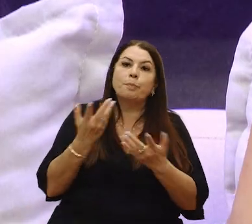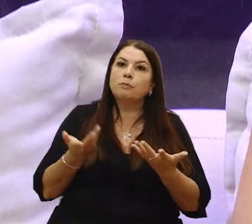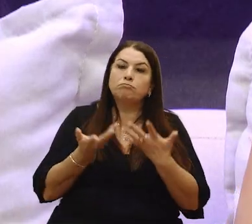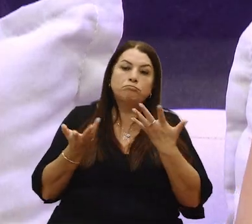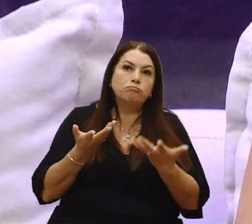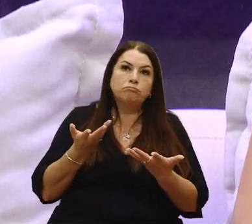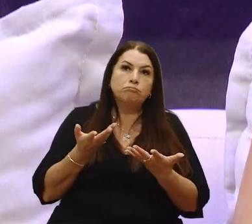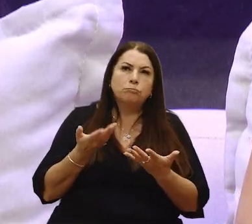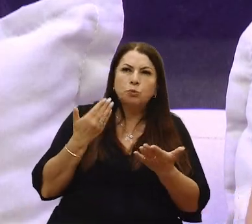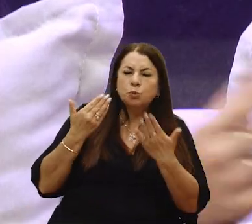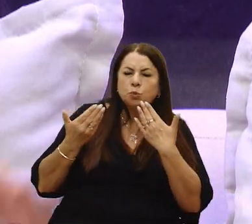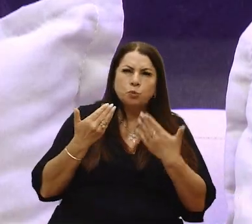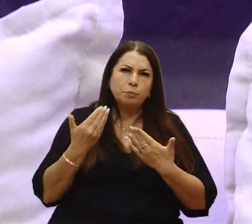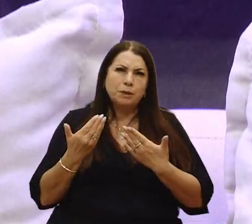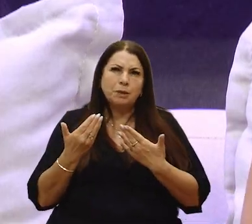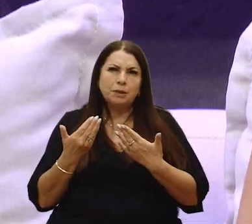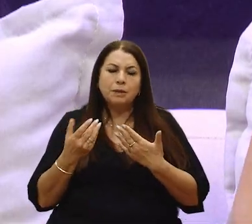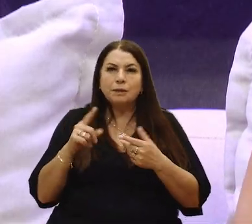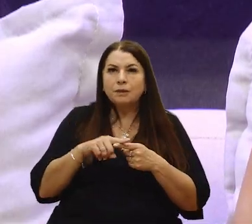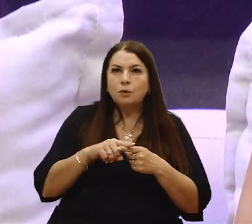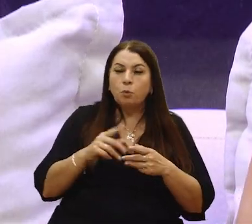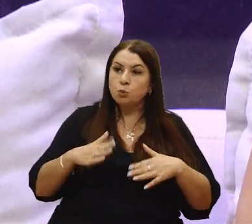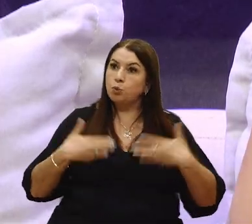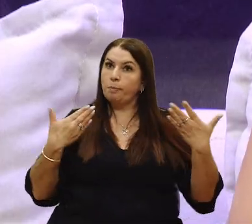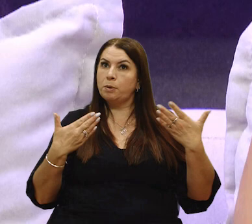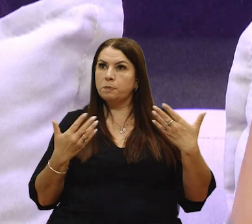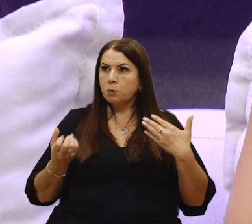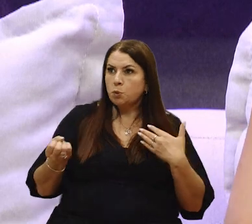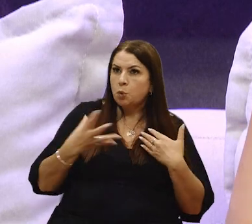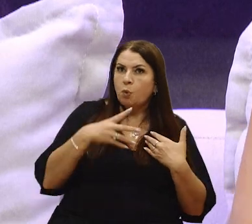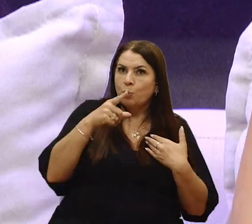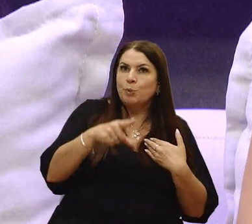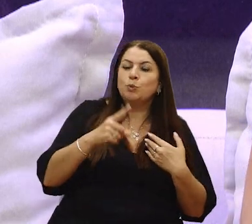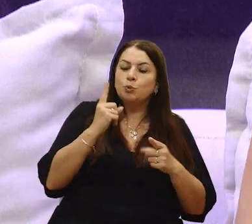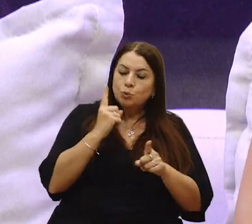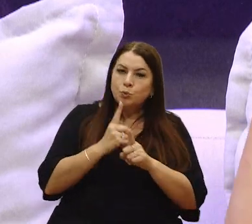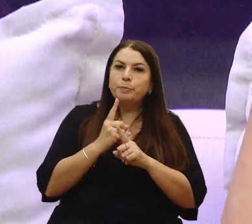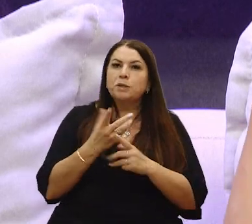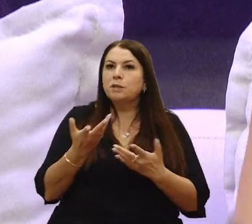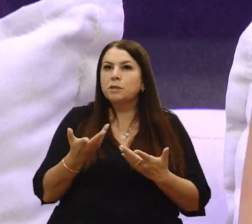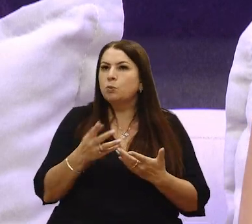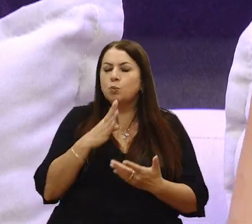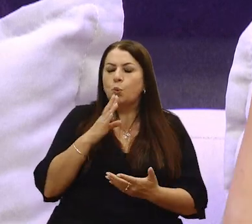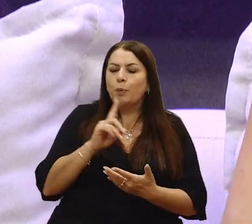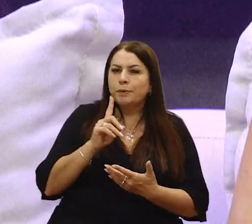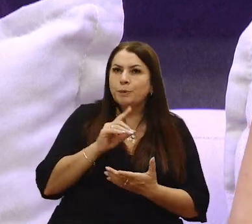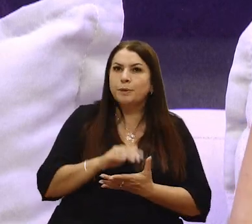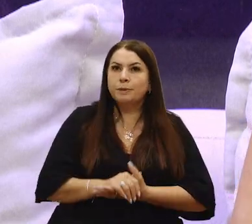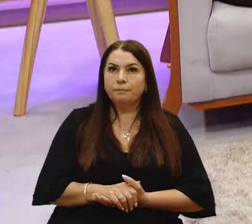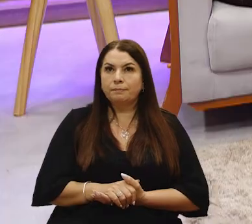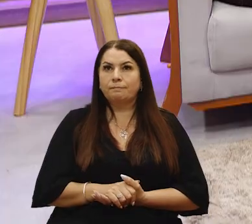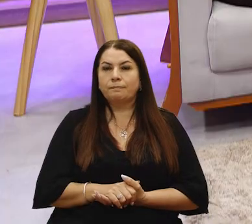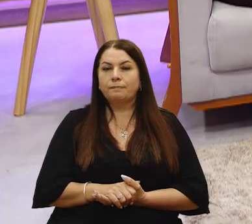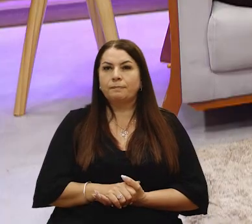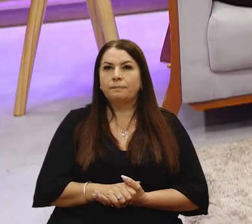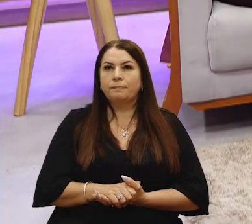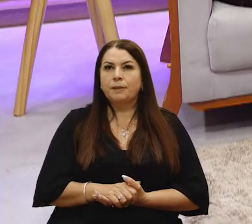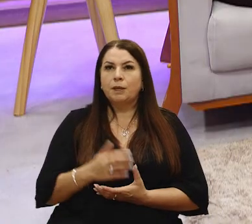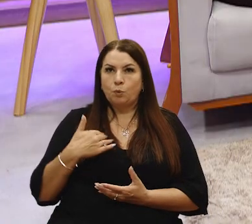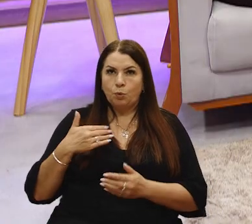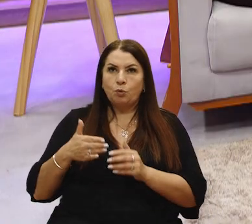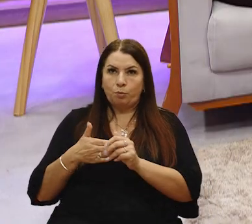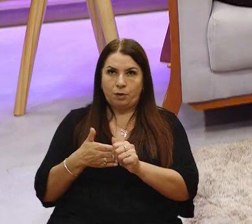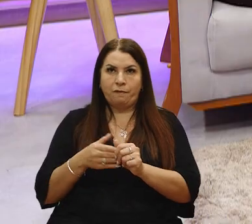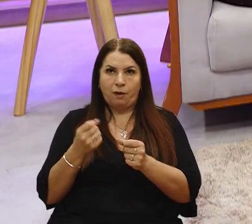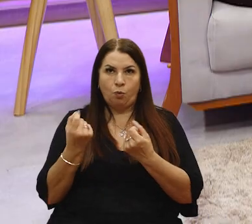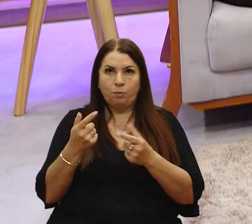Eu já finalizei o projeto das meninas, que é o Viva Leve, e agora eu só sigo com a manutenção para que não volte, né? Sim, porque não tem cura, na